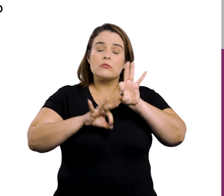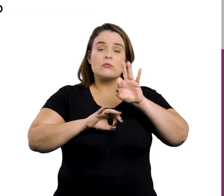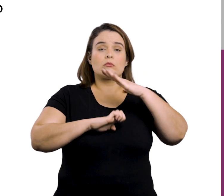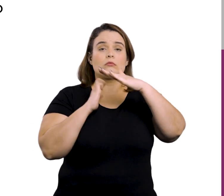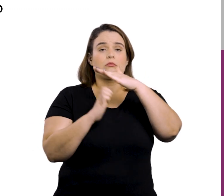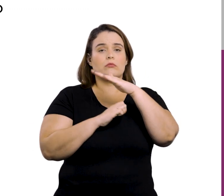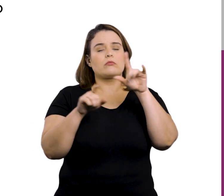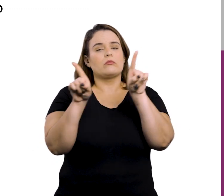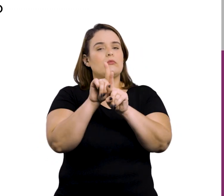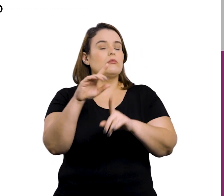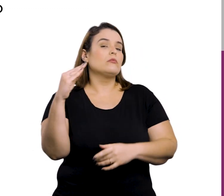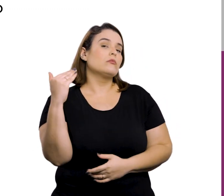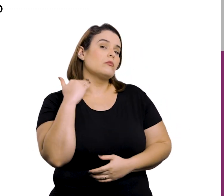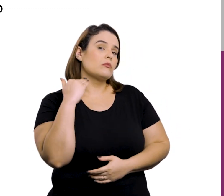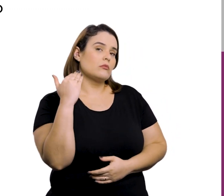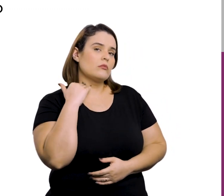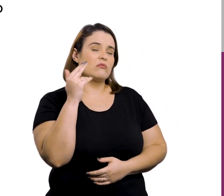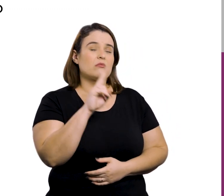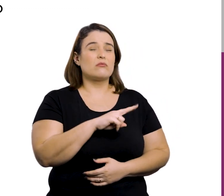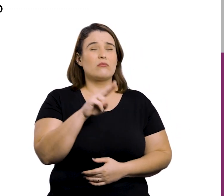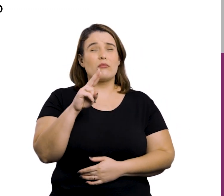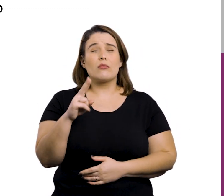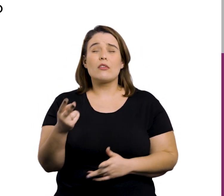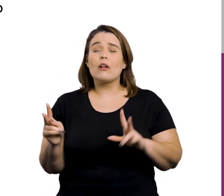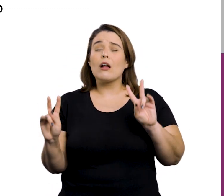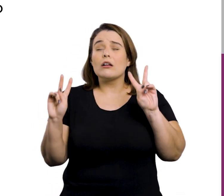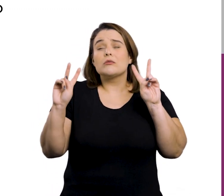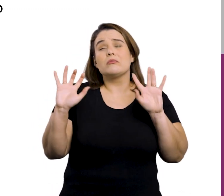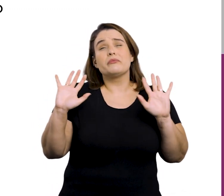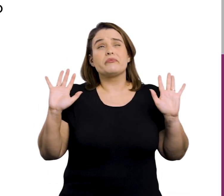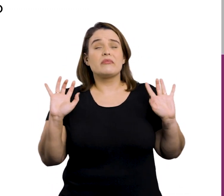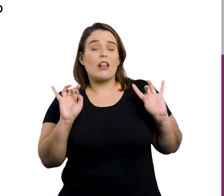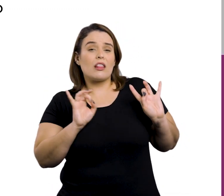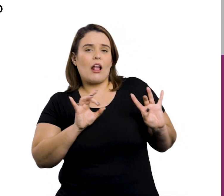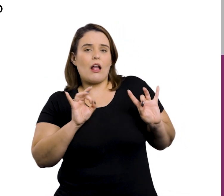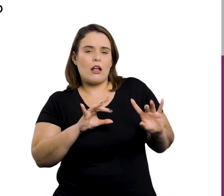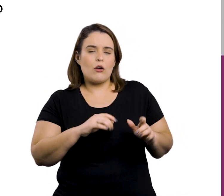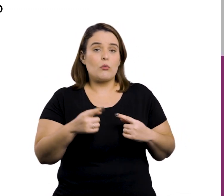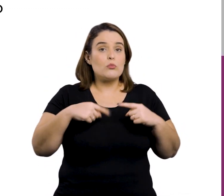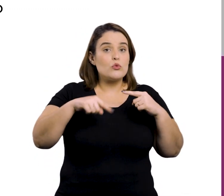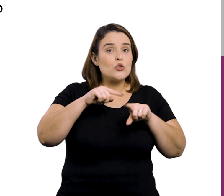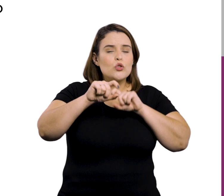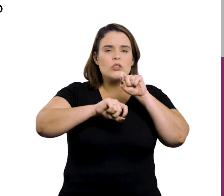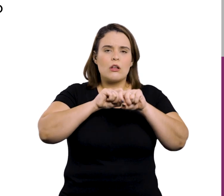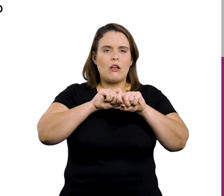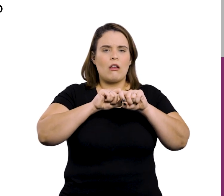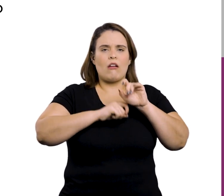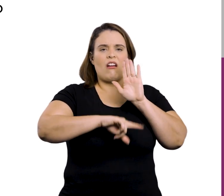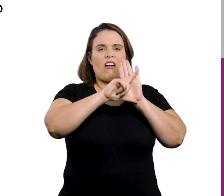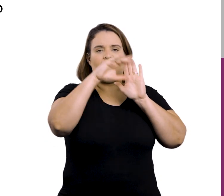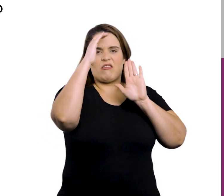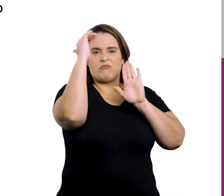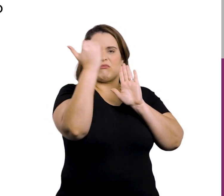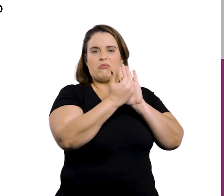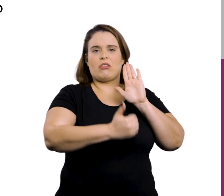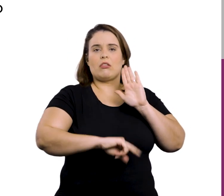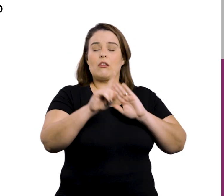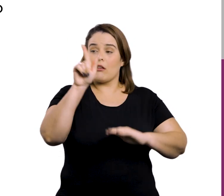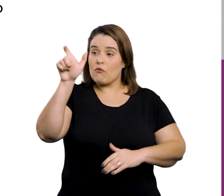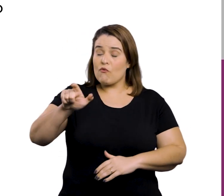por organizações empresariais e bancárias, usando discursos supostamente técnicos com a intenção